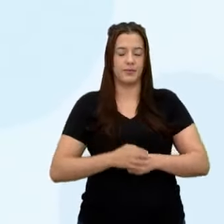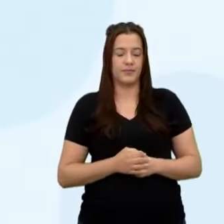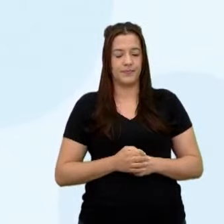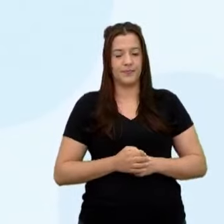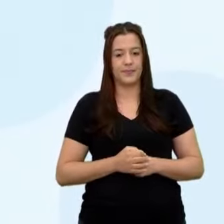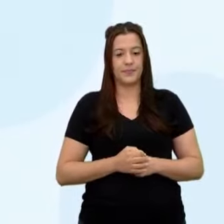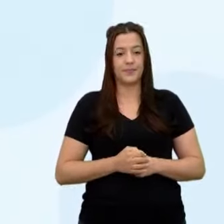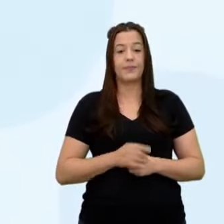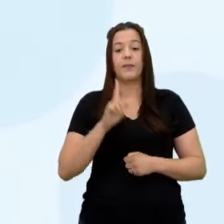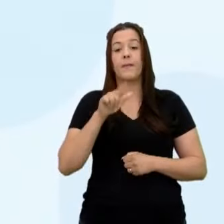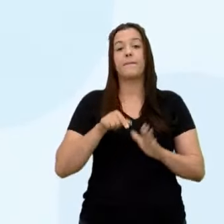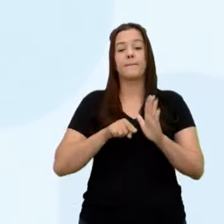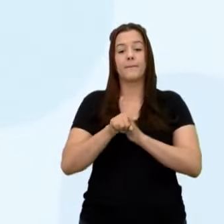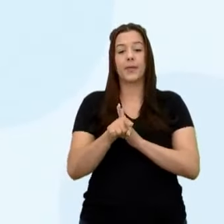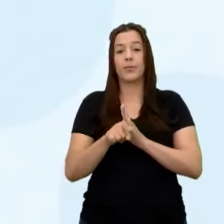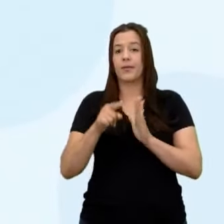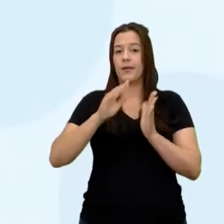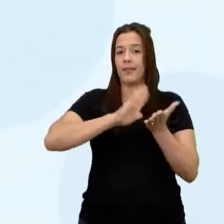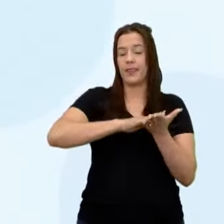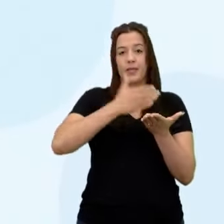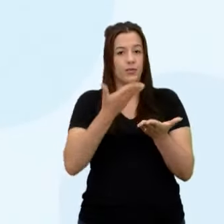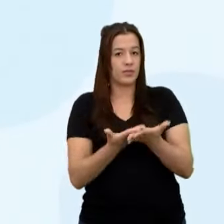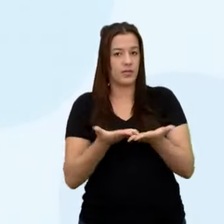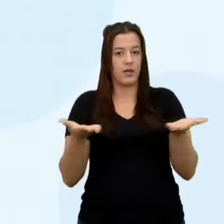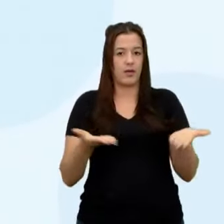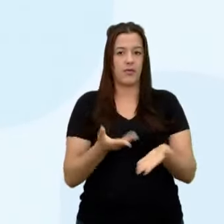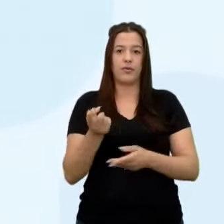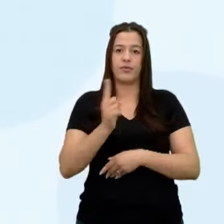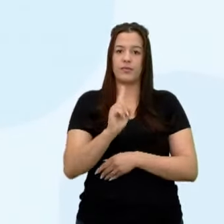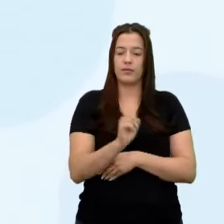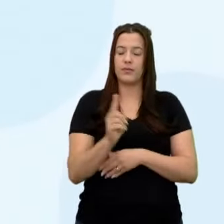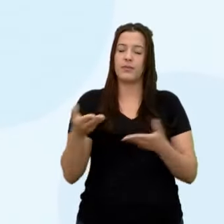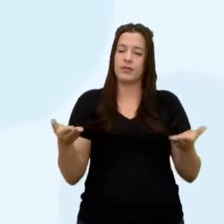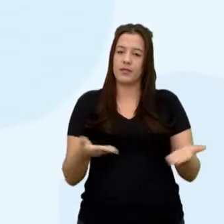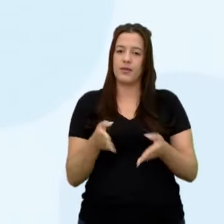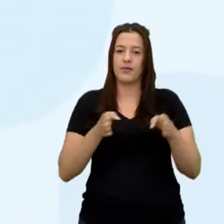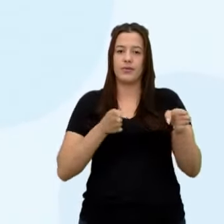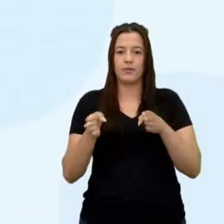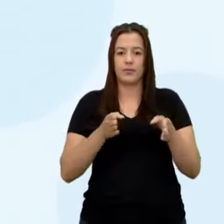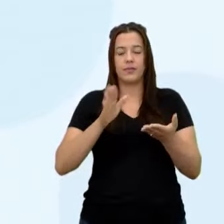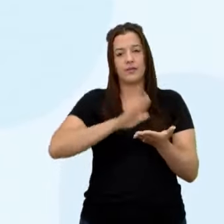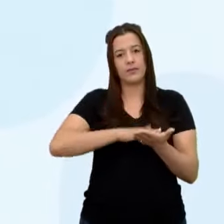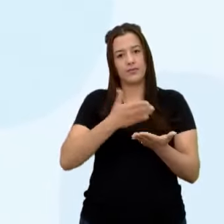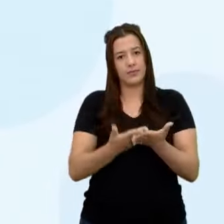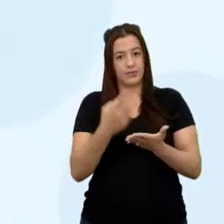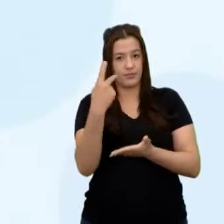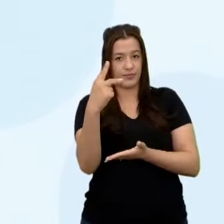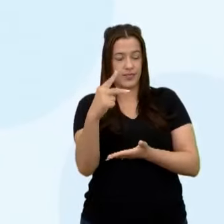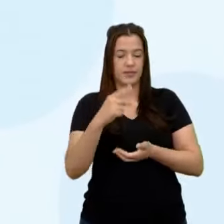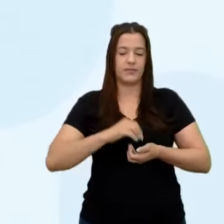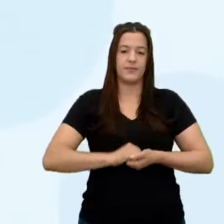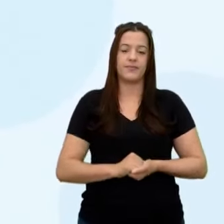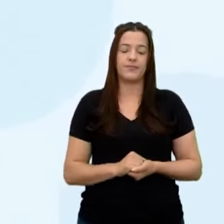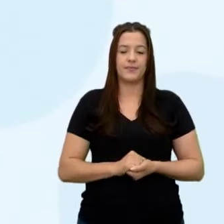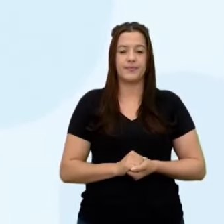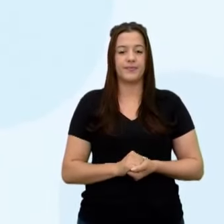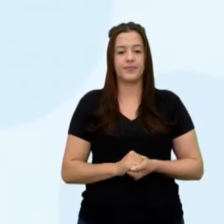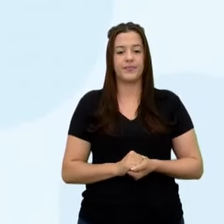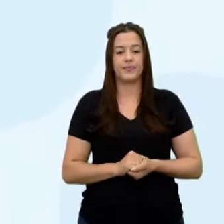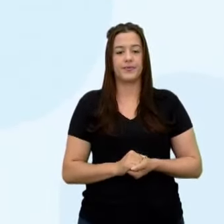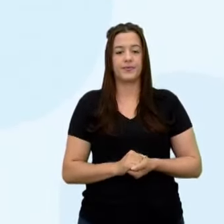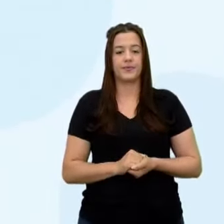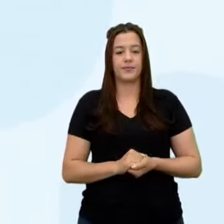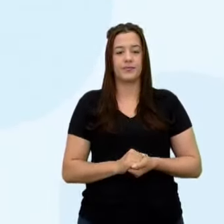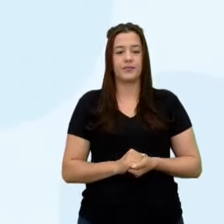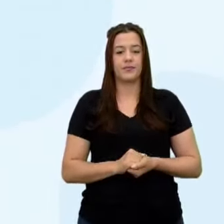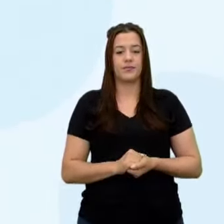A nossa pergunta é, também não vou traduzir agora, porque faz parte do momento de interpretação de vocês. After watching the